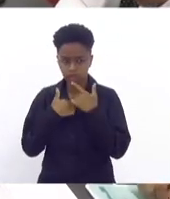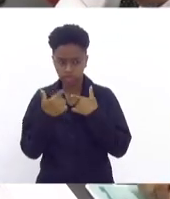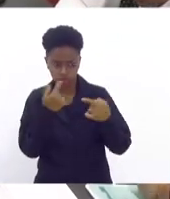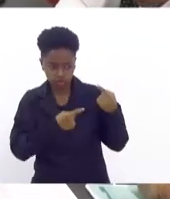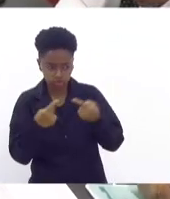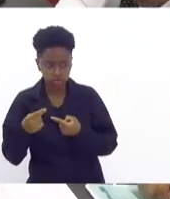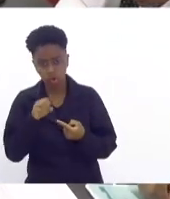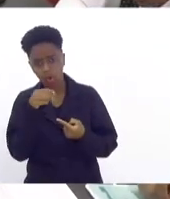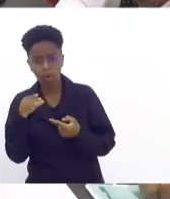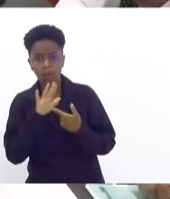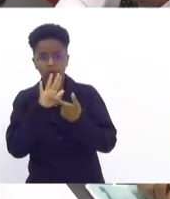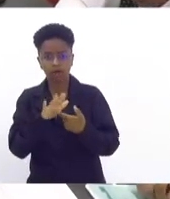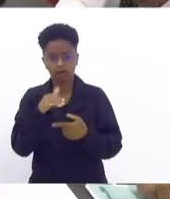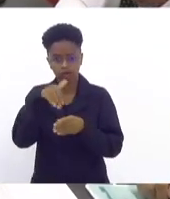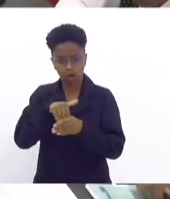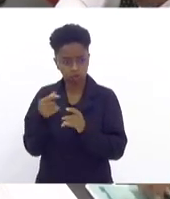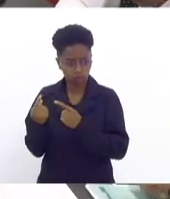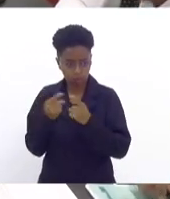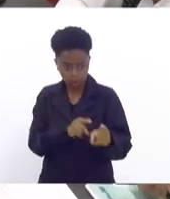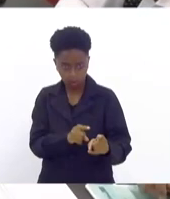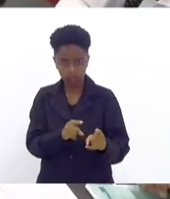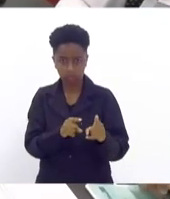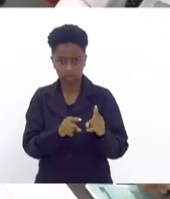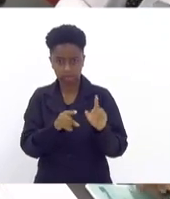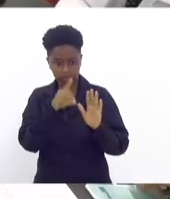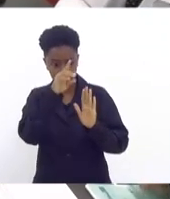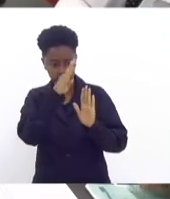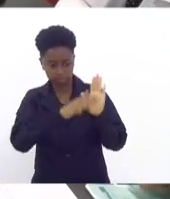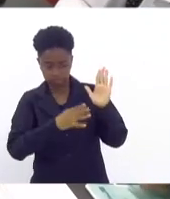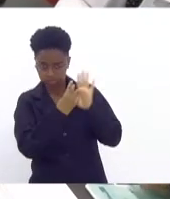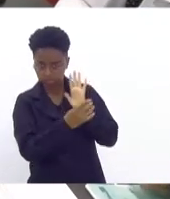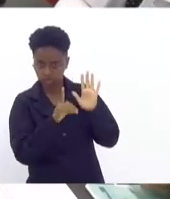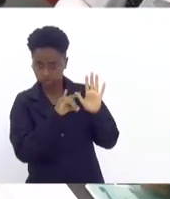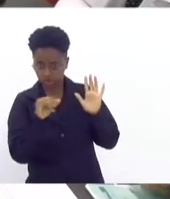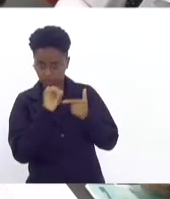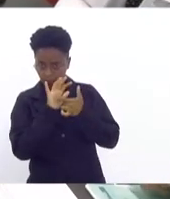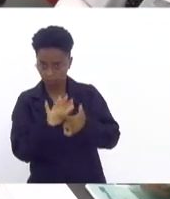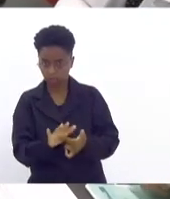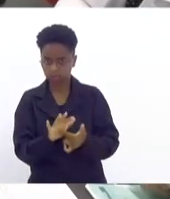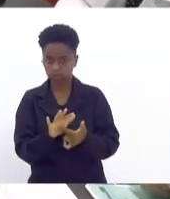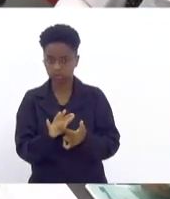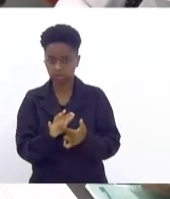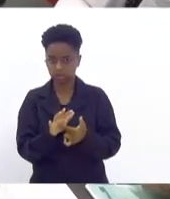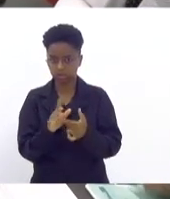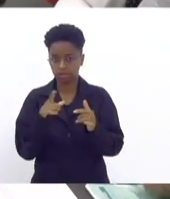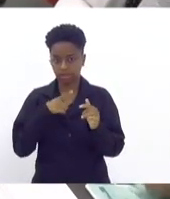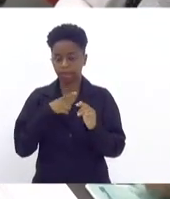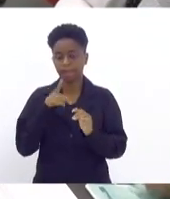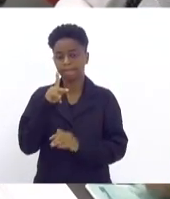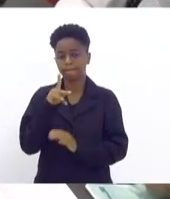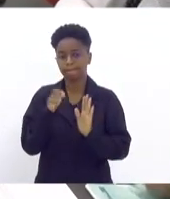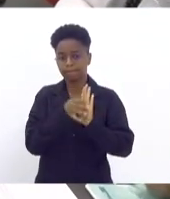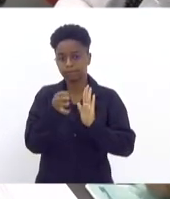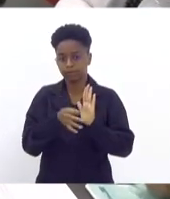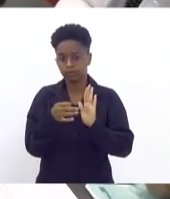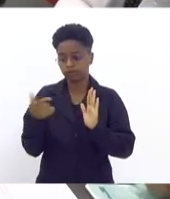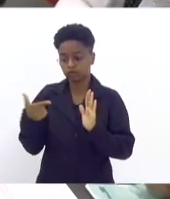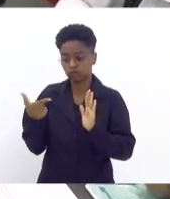ou apresentar voto contrário em alguma das datas apontadas dos pareceres dos projetos 22 ou